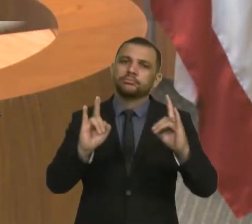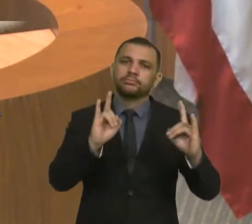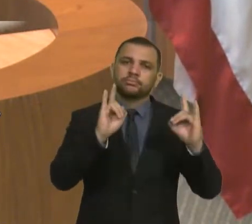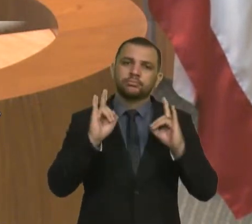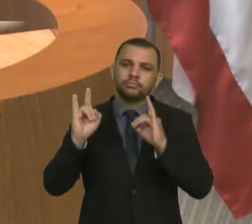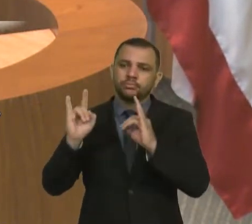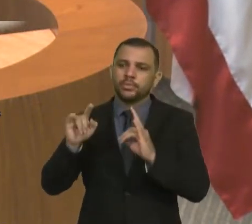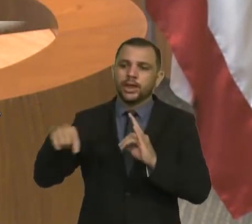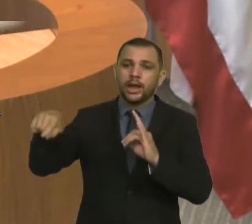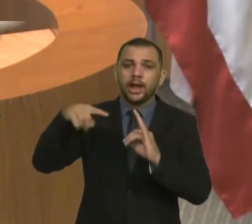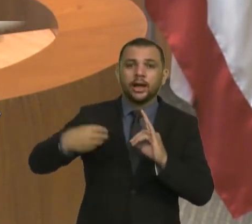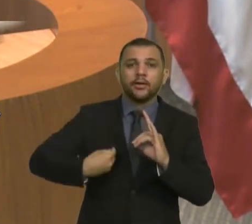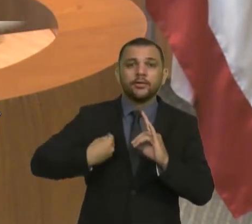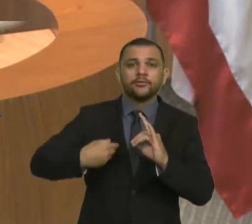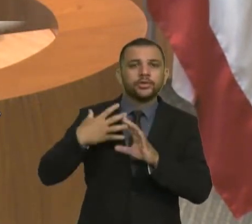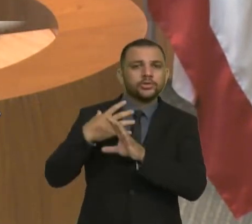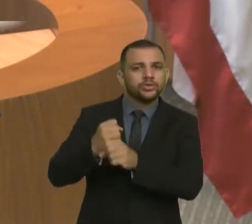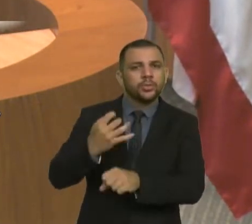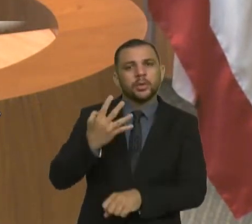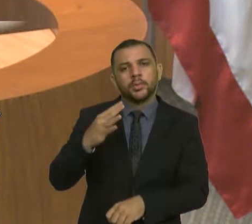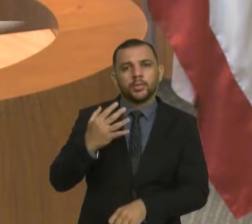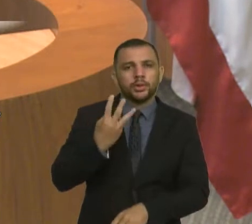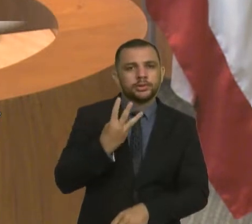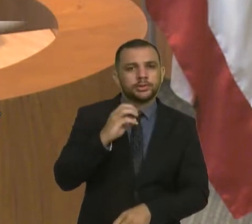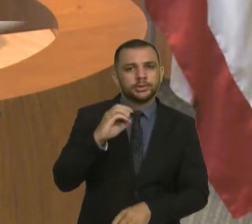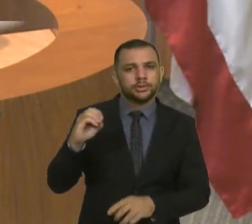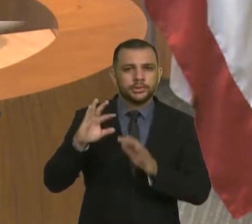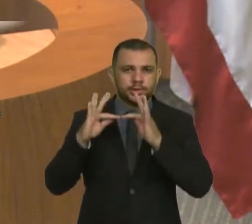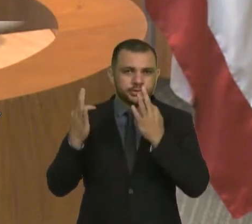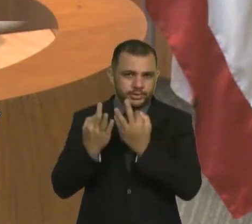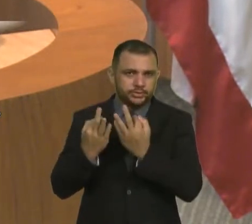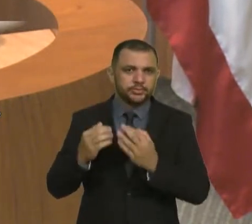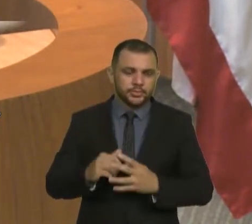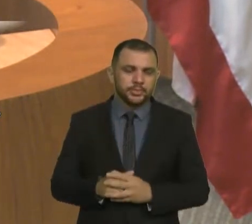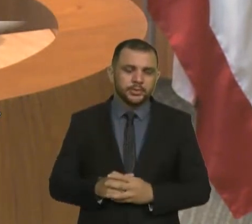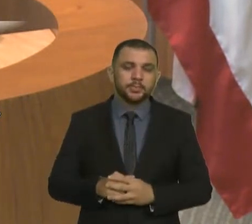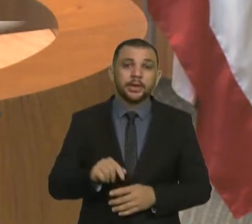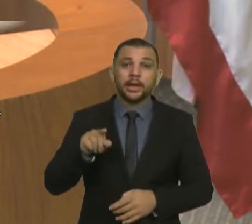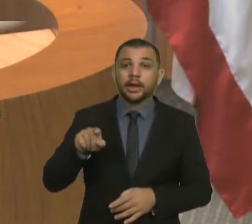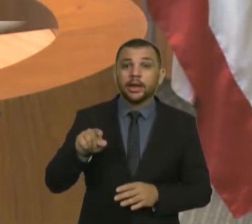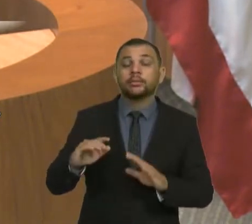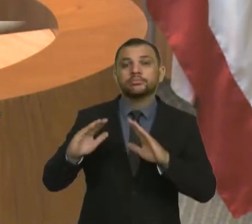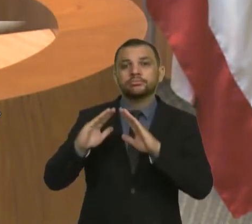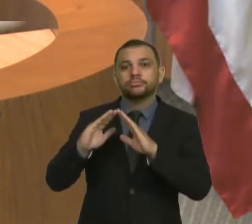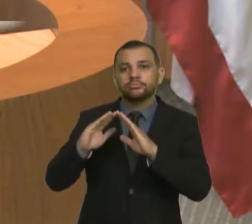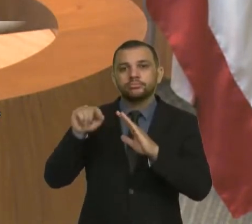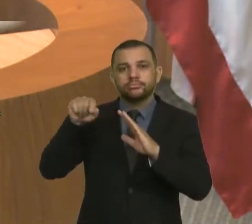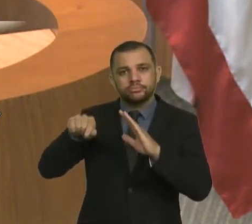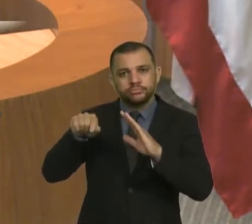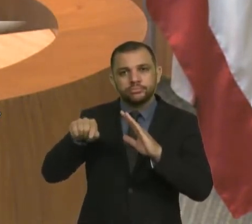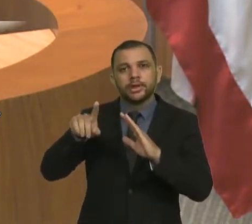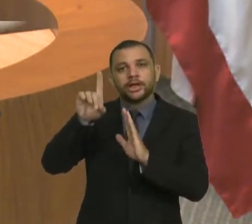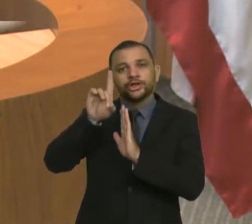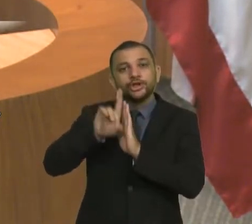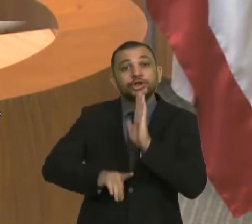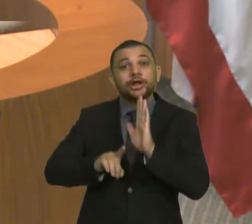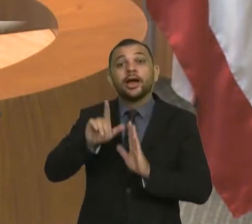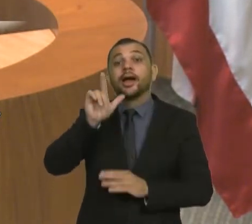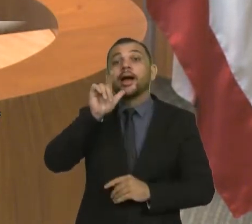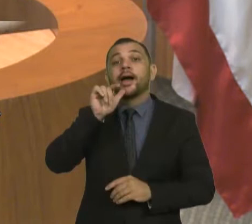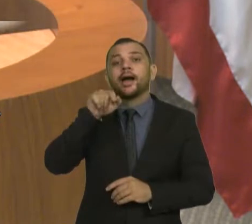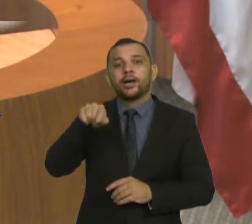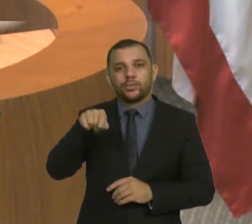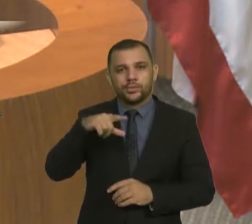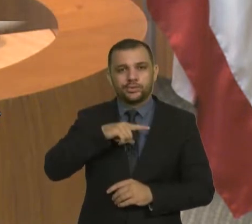ao condomínio residencial que faz parte do programa Minha Casa Minha Vida. O deputado mencionou a